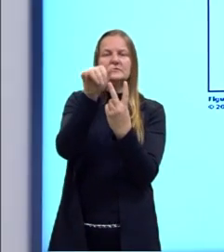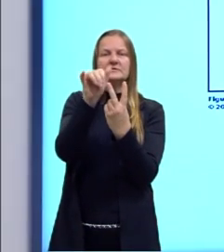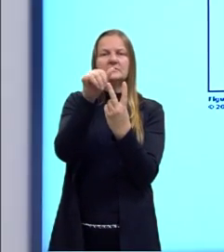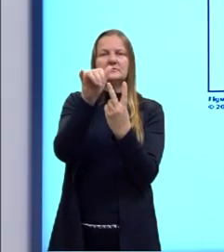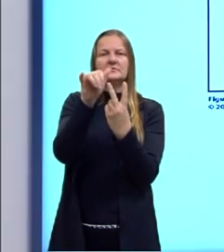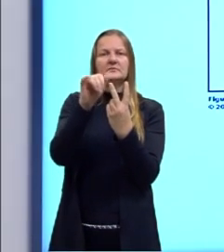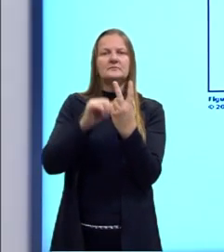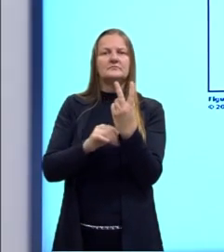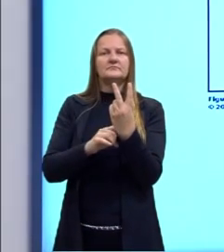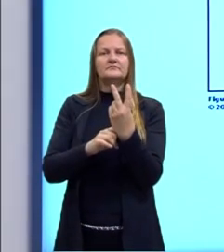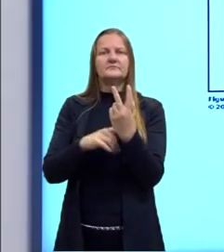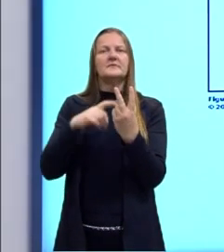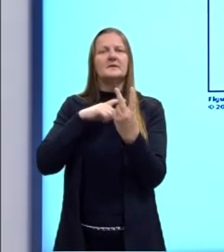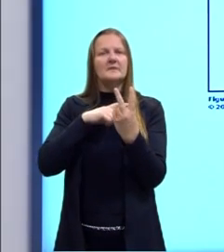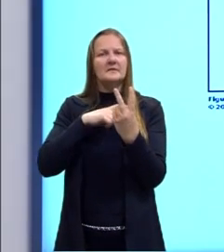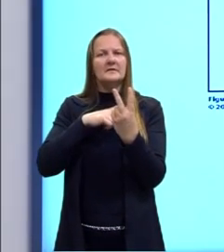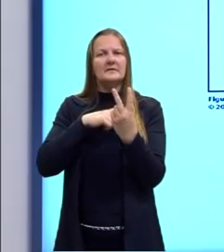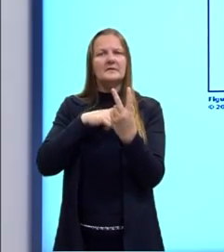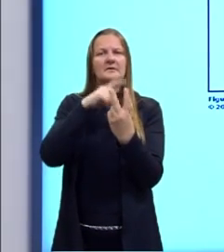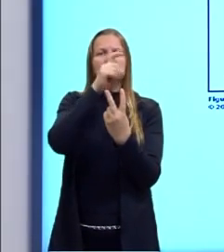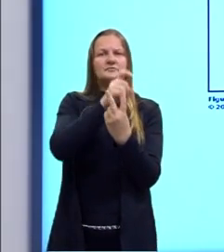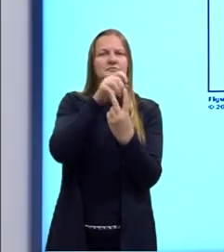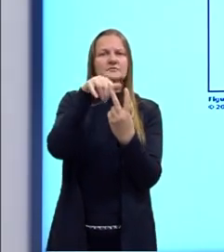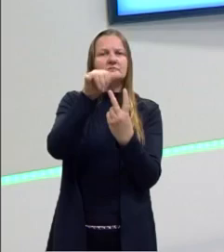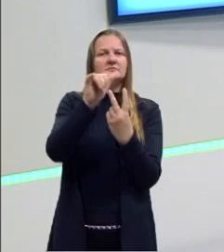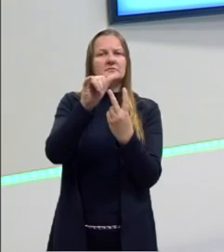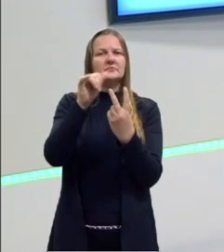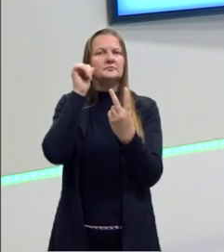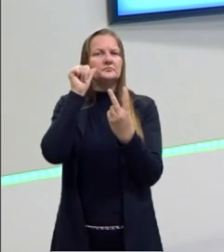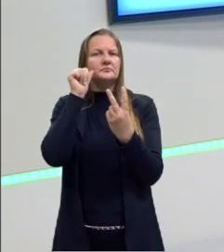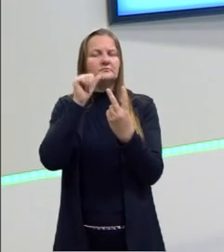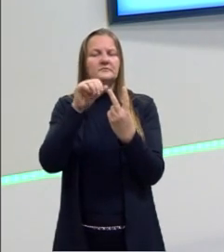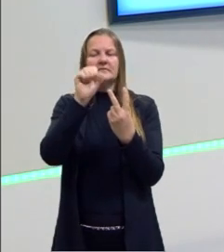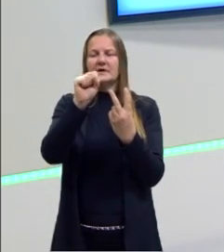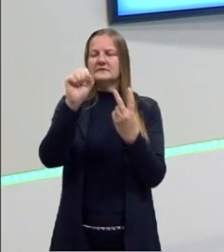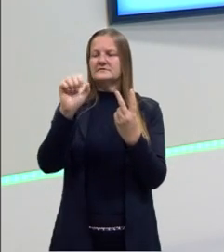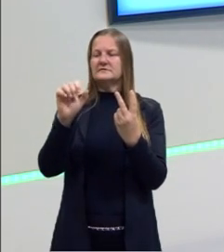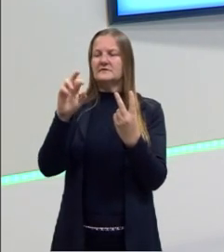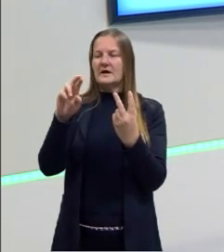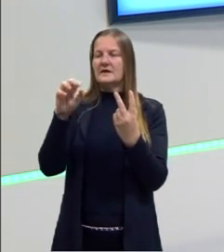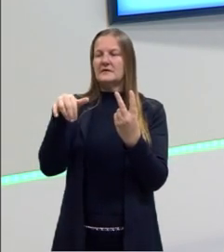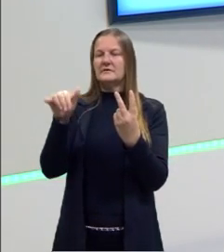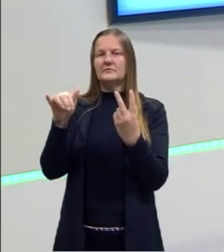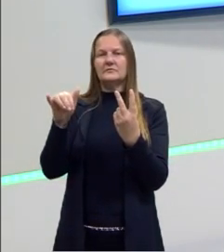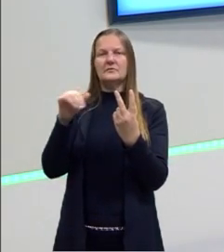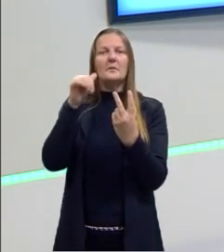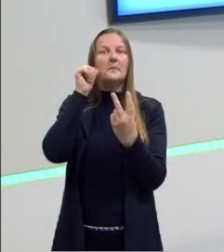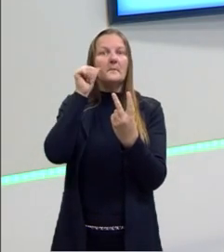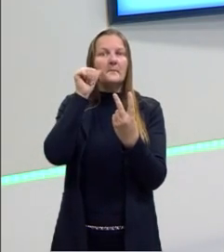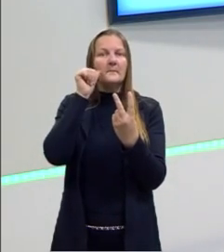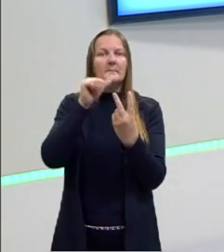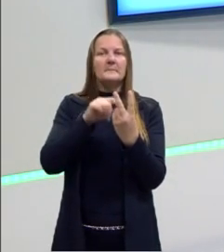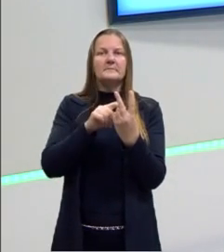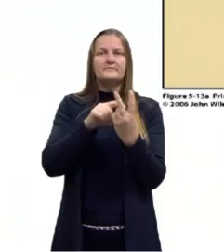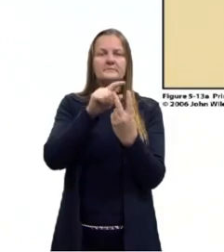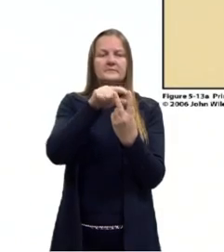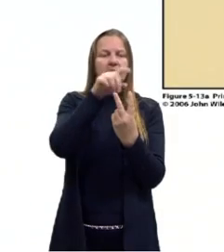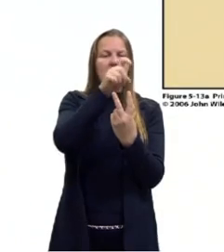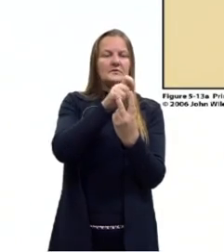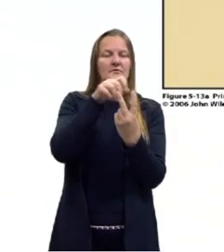e mesmo tenho desse Gene aí que tu tá falando professora o Sr Y Se for mulher se